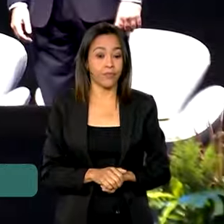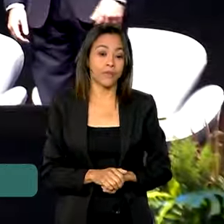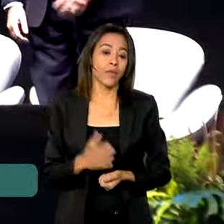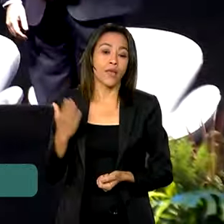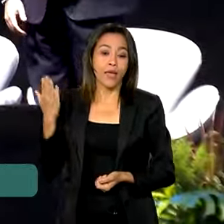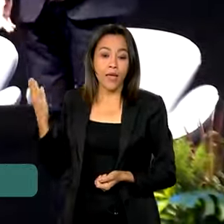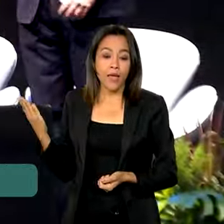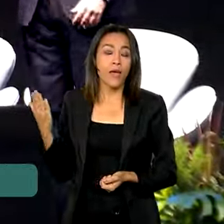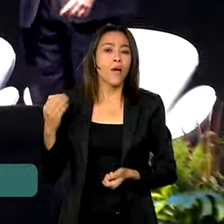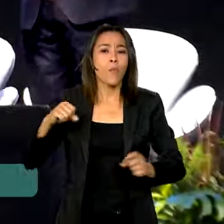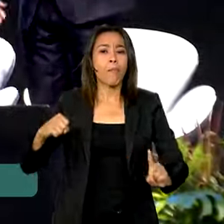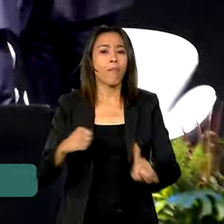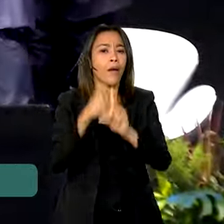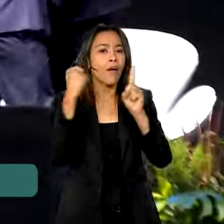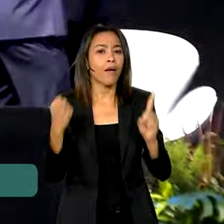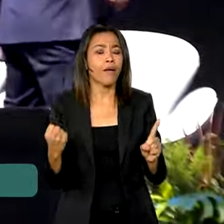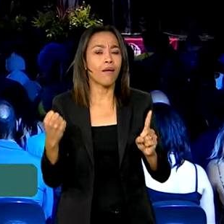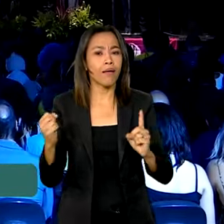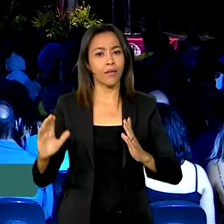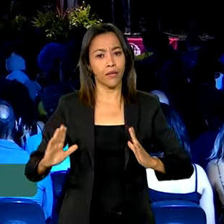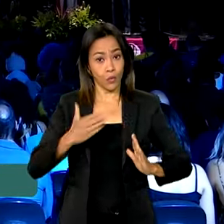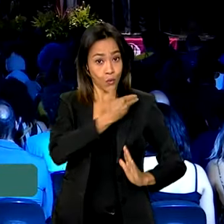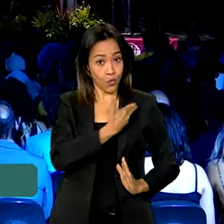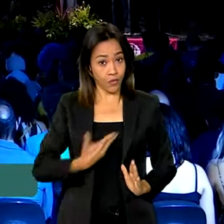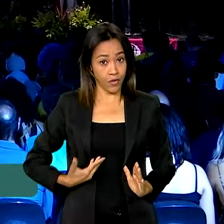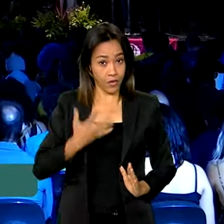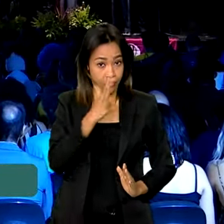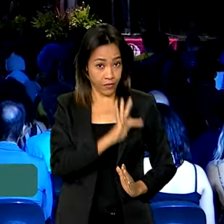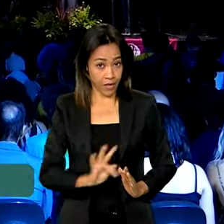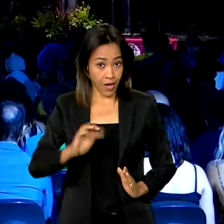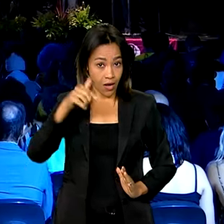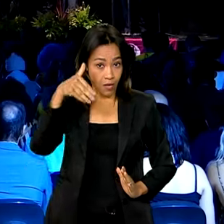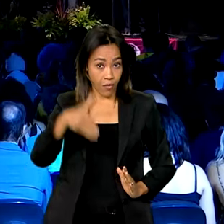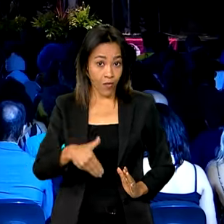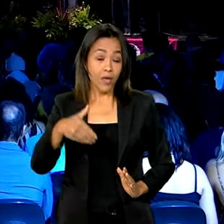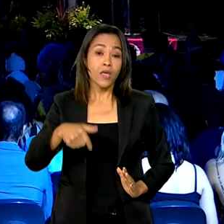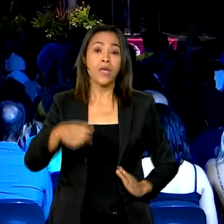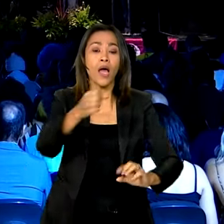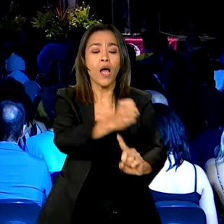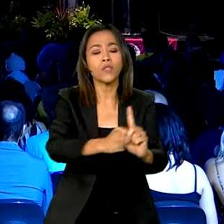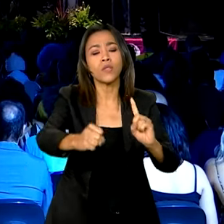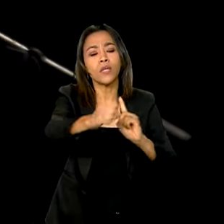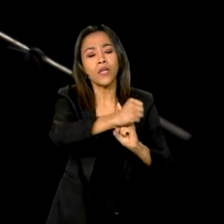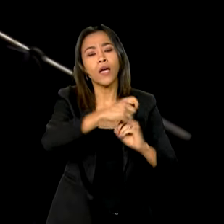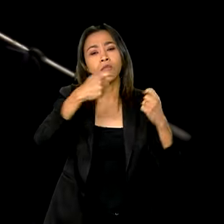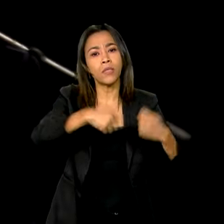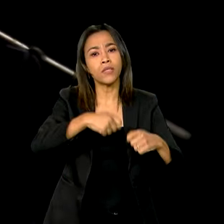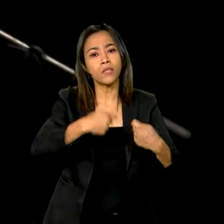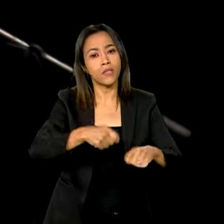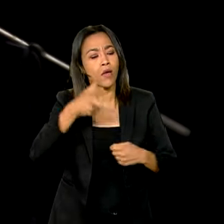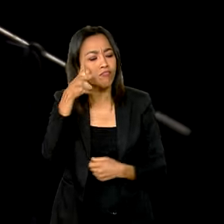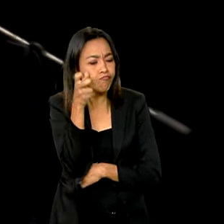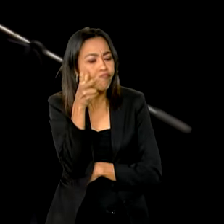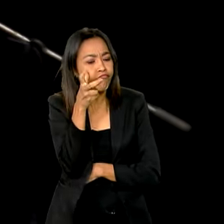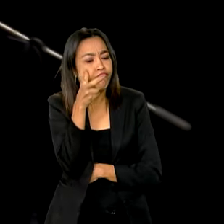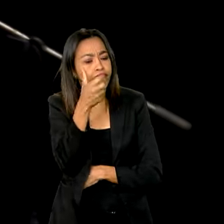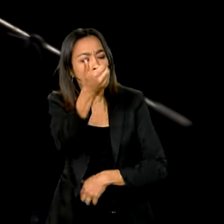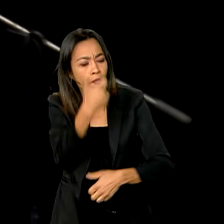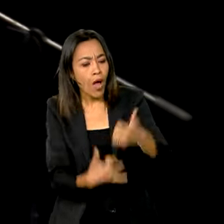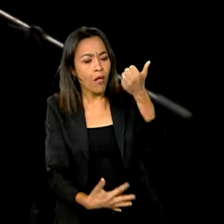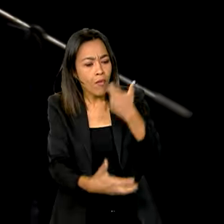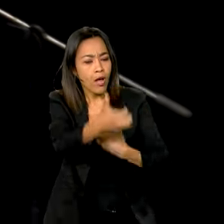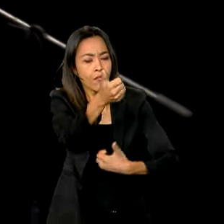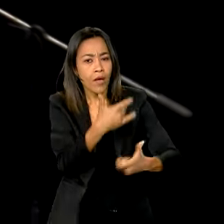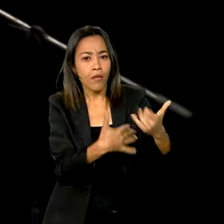das marcas do governo federal nesta gestão é que a sociedade civil seja ouvida no processo de construção das políticas